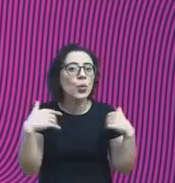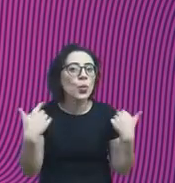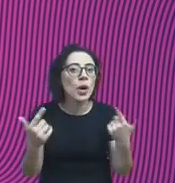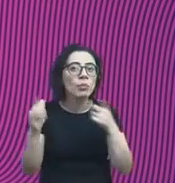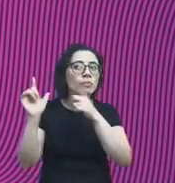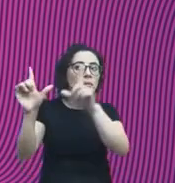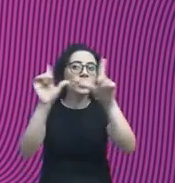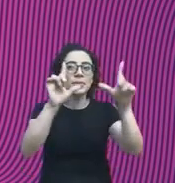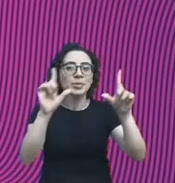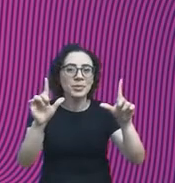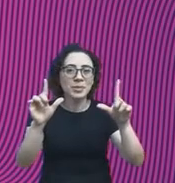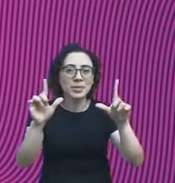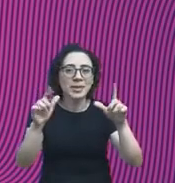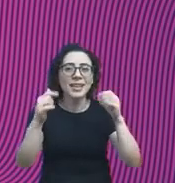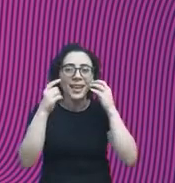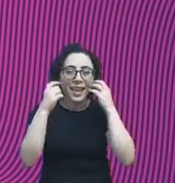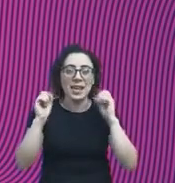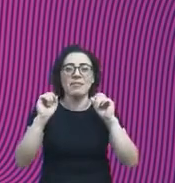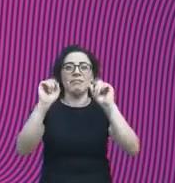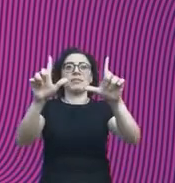objetivamente, na direção correta.